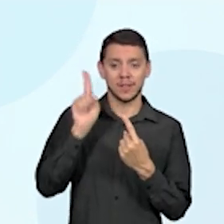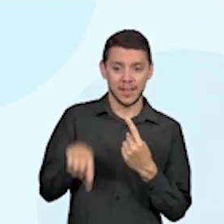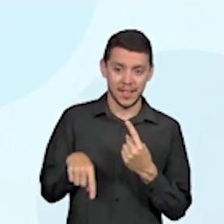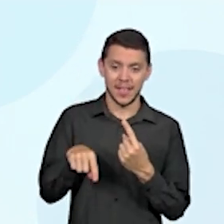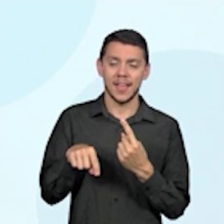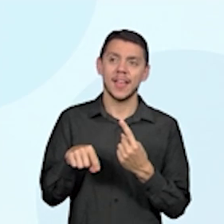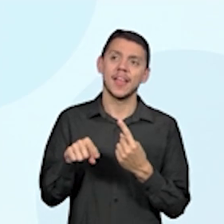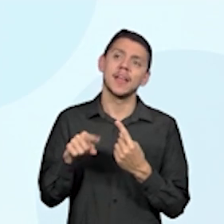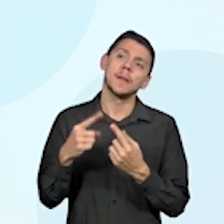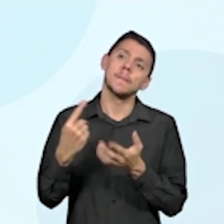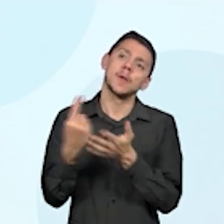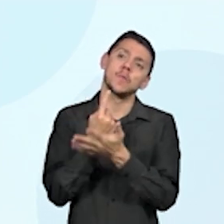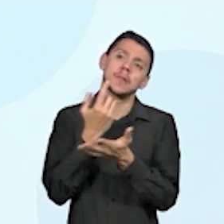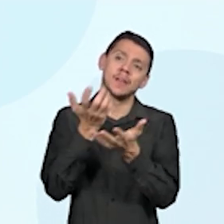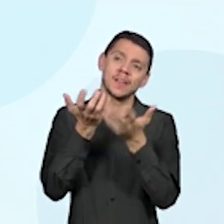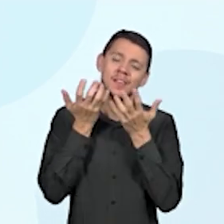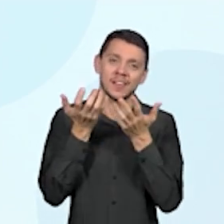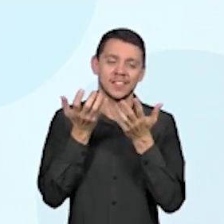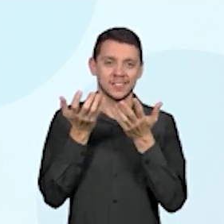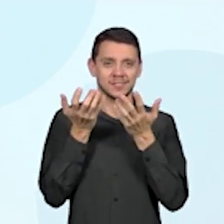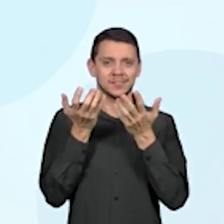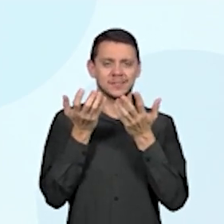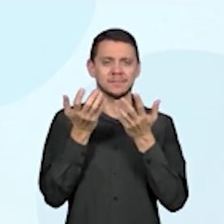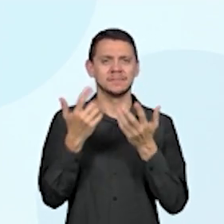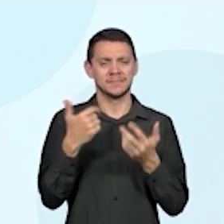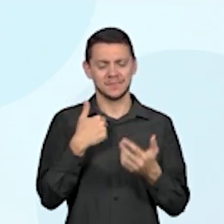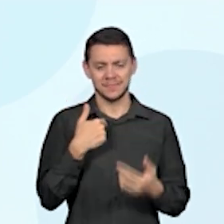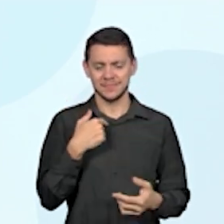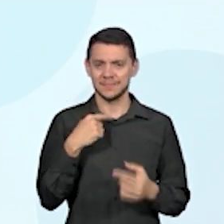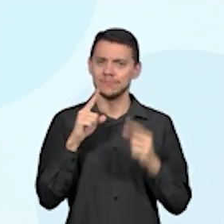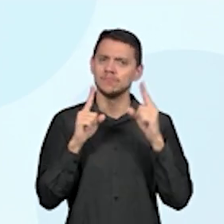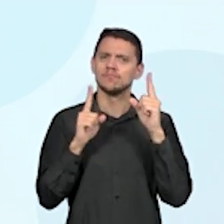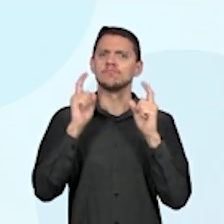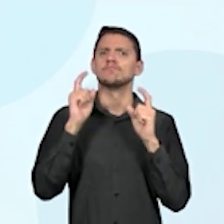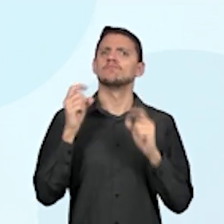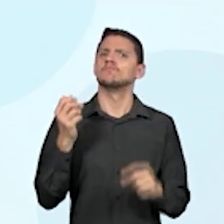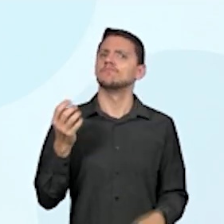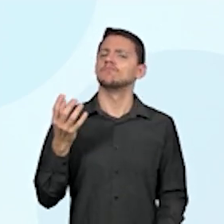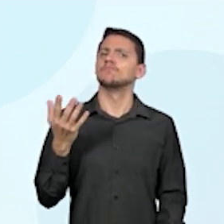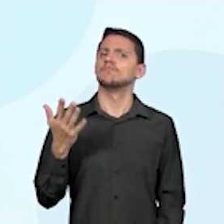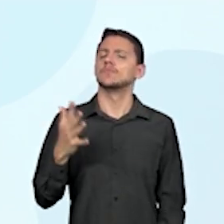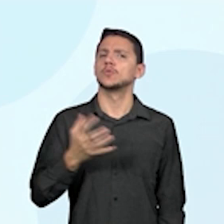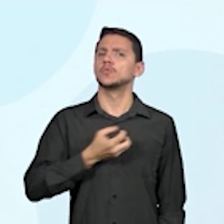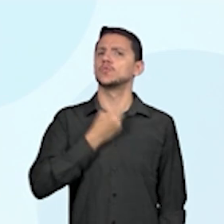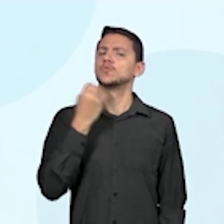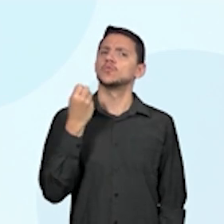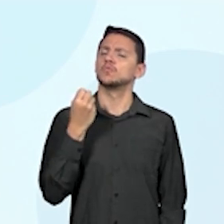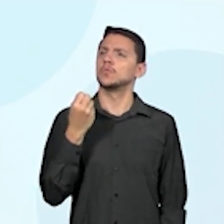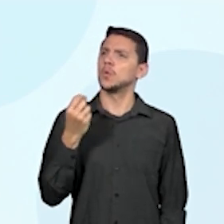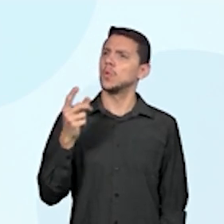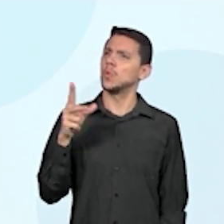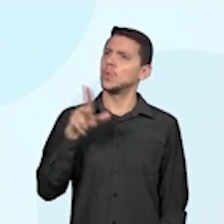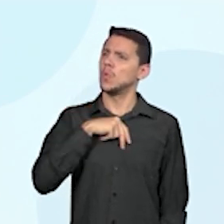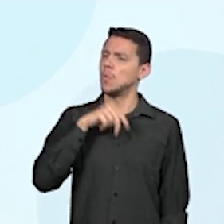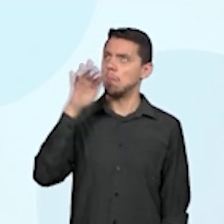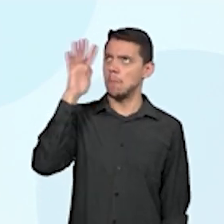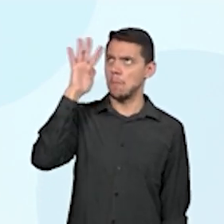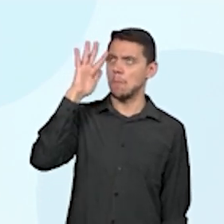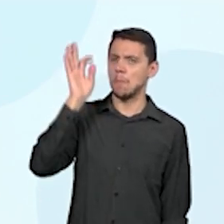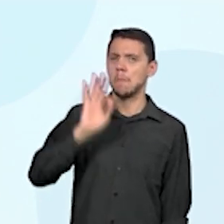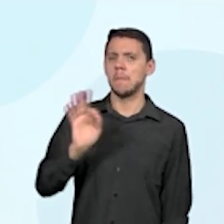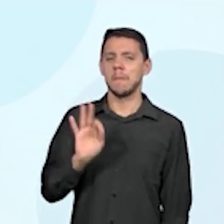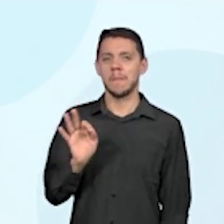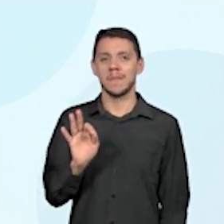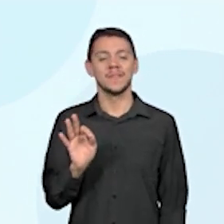forma. Eu ficaria surpresa nessa situação. Então é uma cara de surpresa. Eu vou deixar... Eu não, acho que não é uma cara feliz,